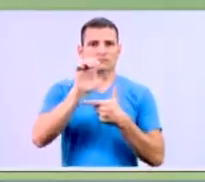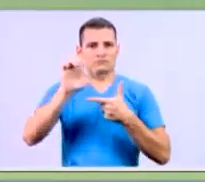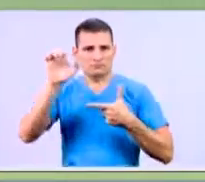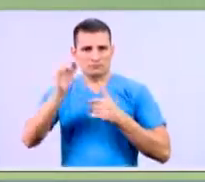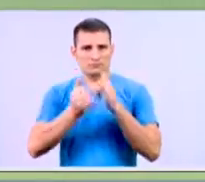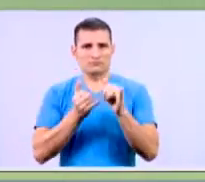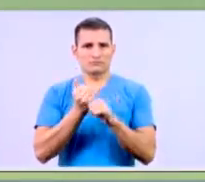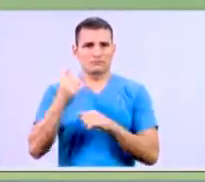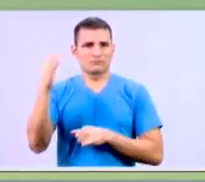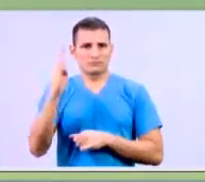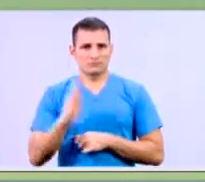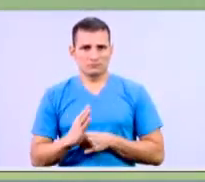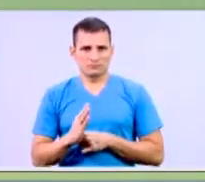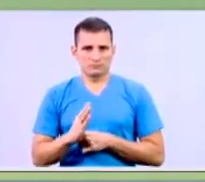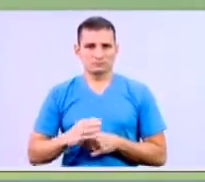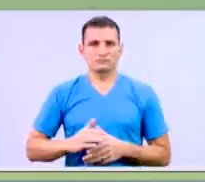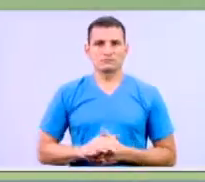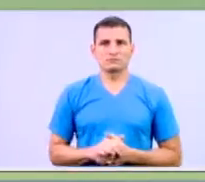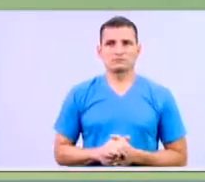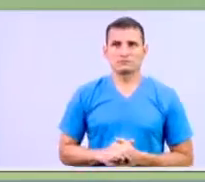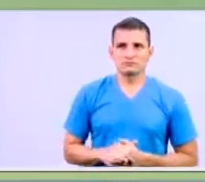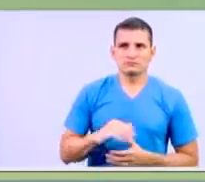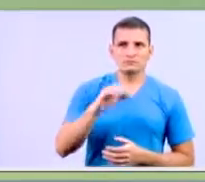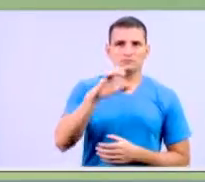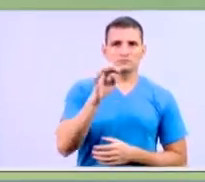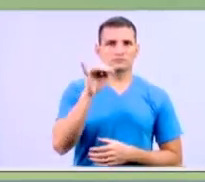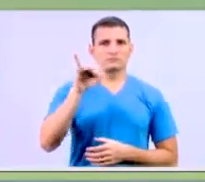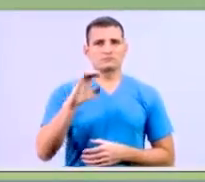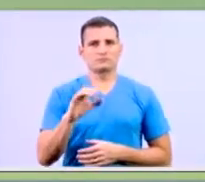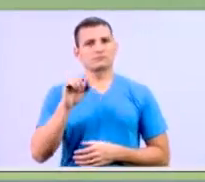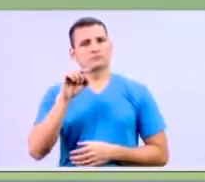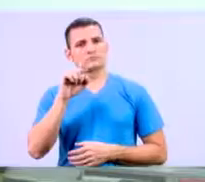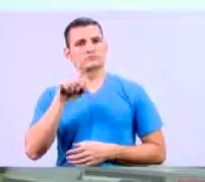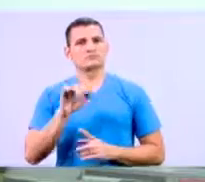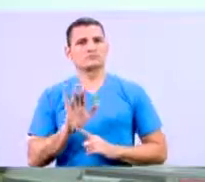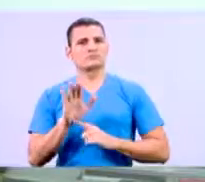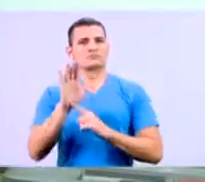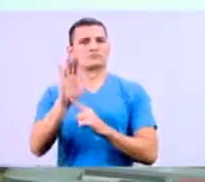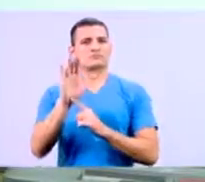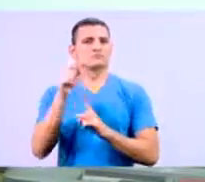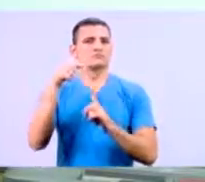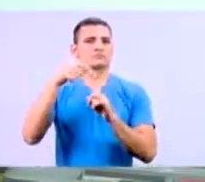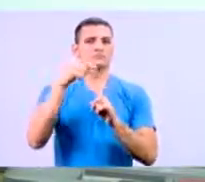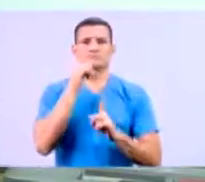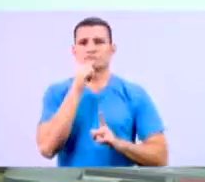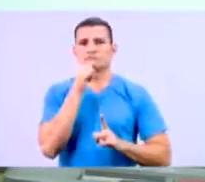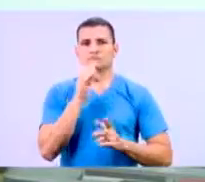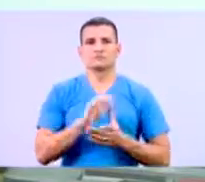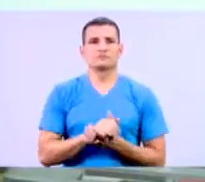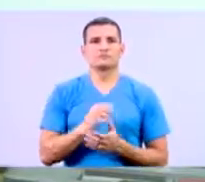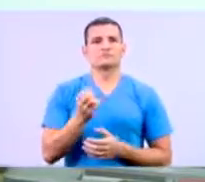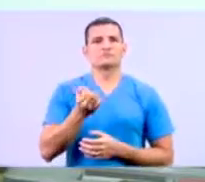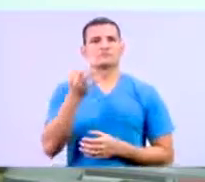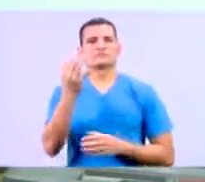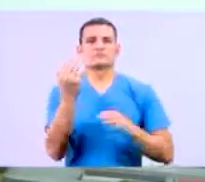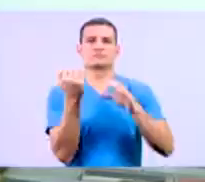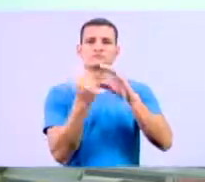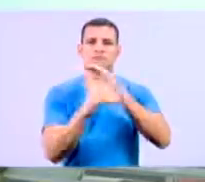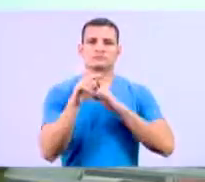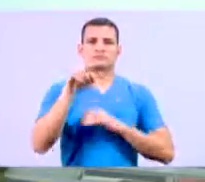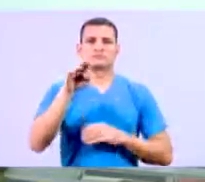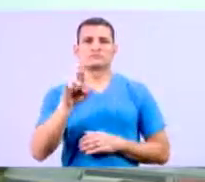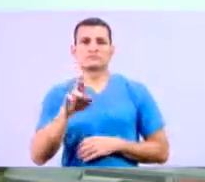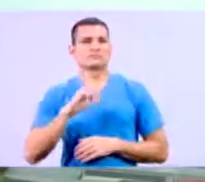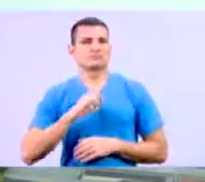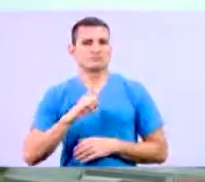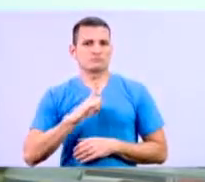Brasil, ok? O CETIC é ele que vai mostrar esses indicadores, por exemplo, quantos e-mails.br